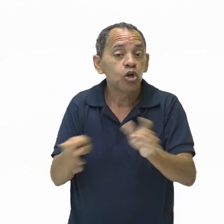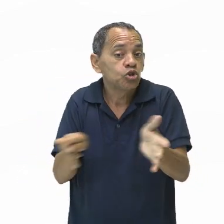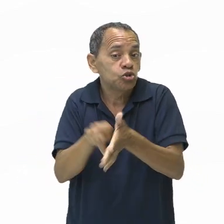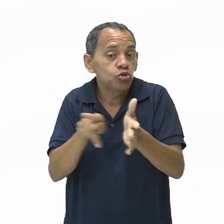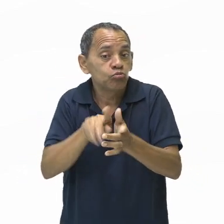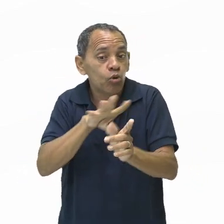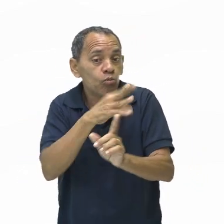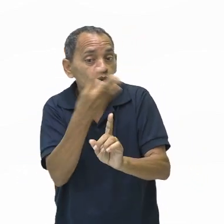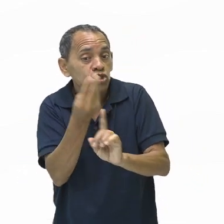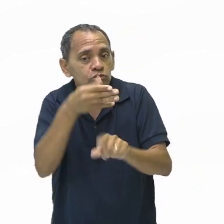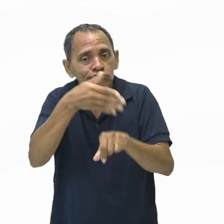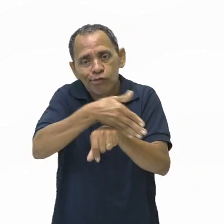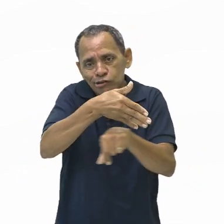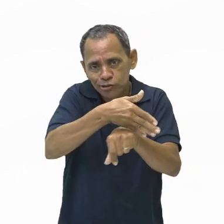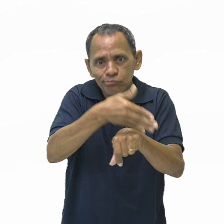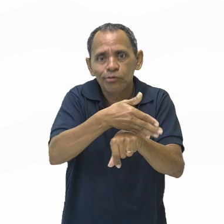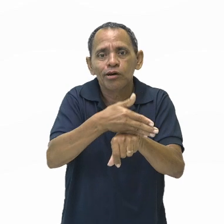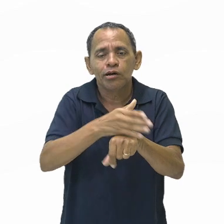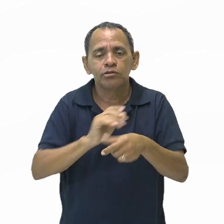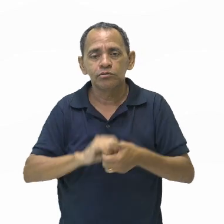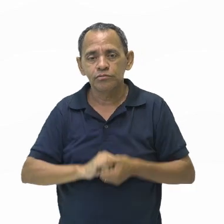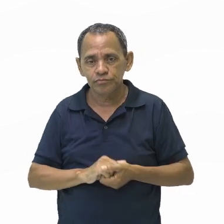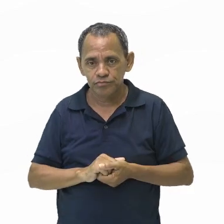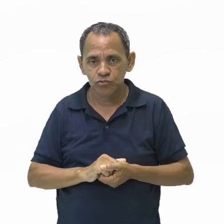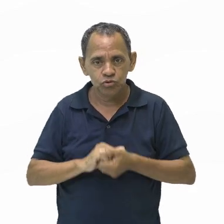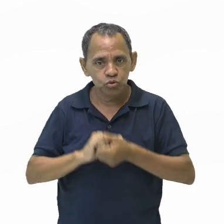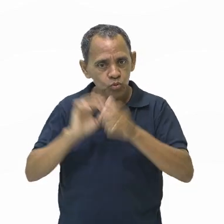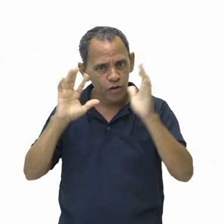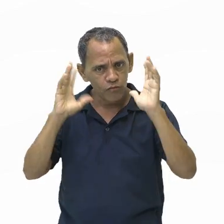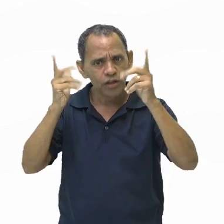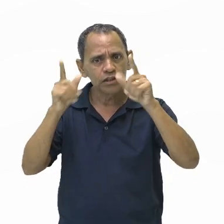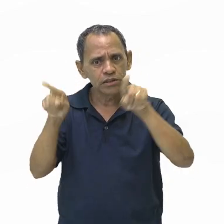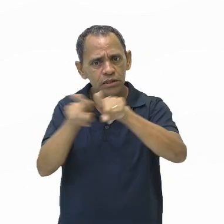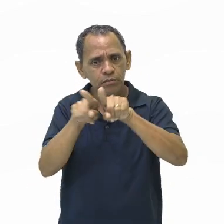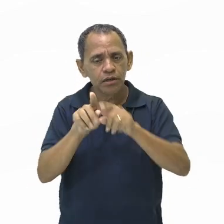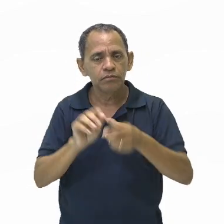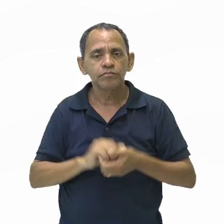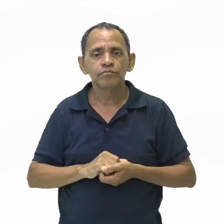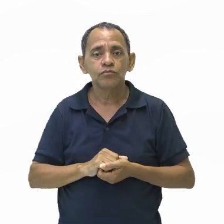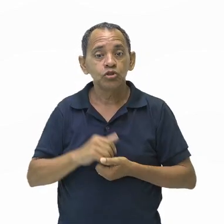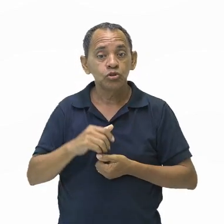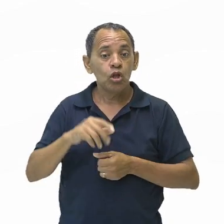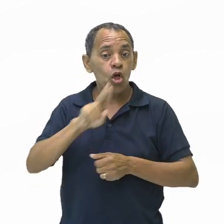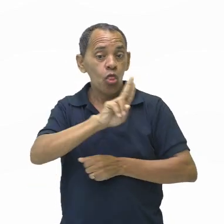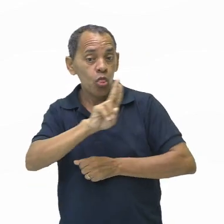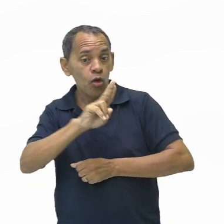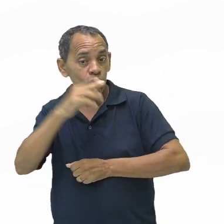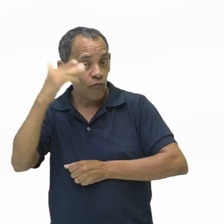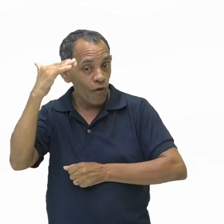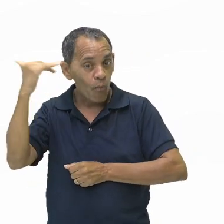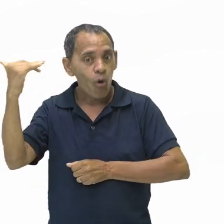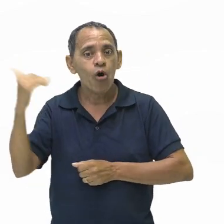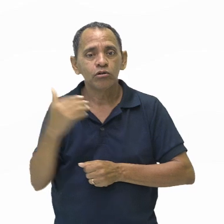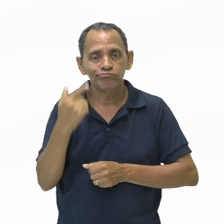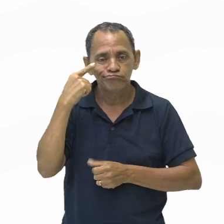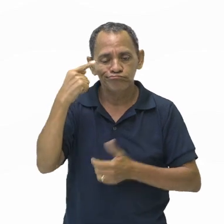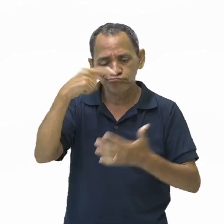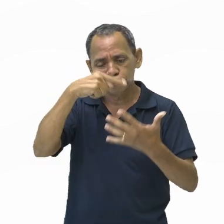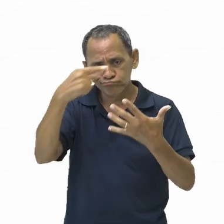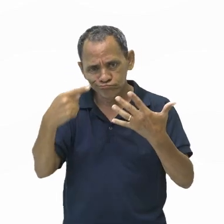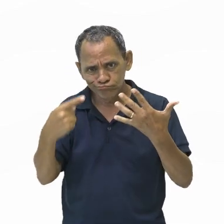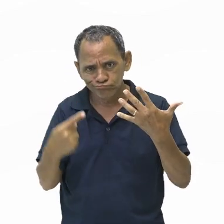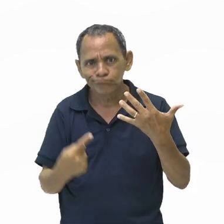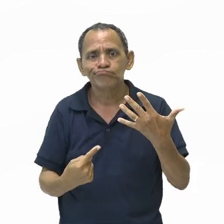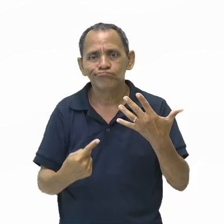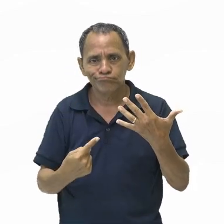participando, ficaram ali com receio, enfim. Então, grandes nomes, tá? Como Mário de Andrade, Oswald de